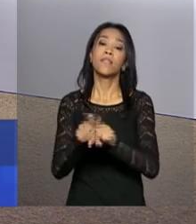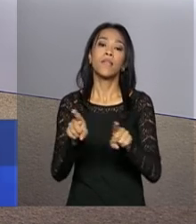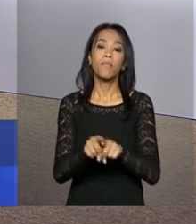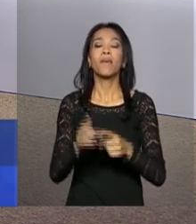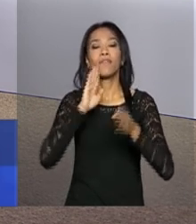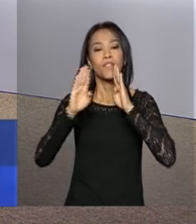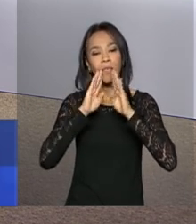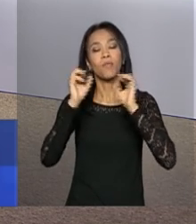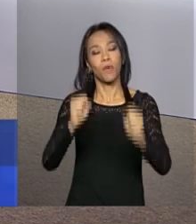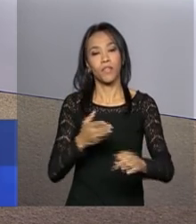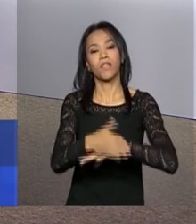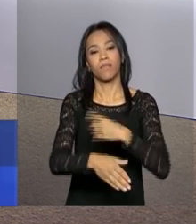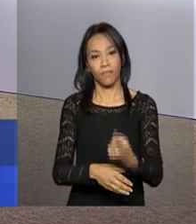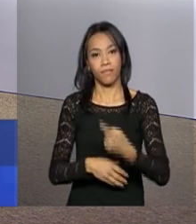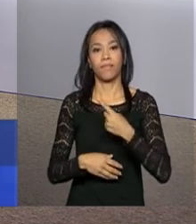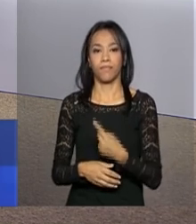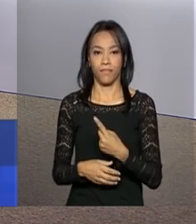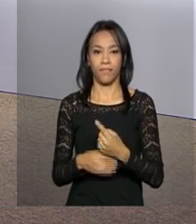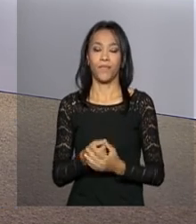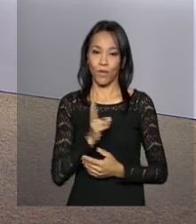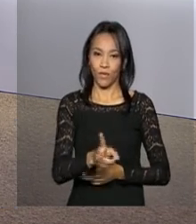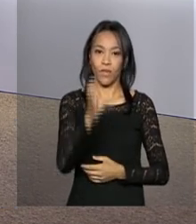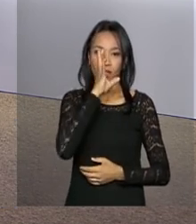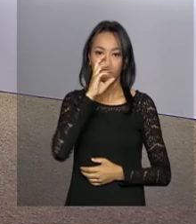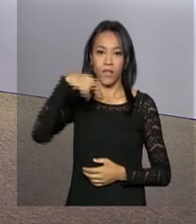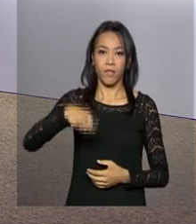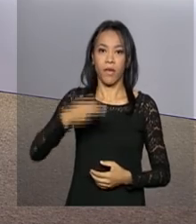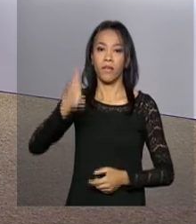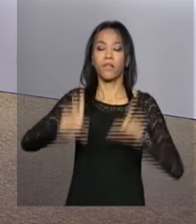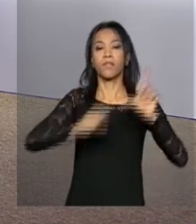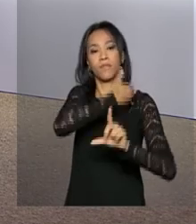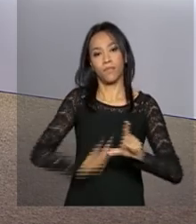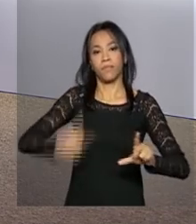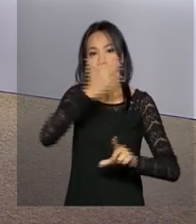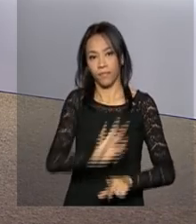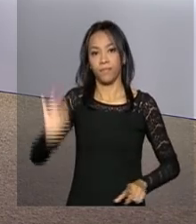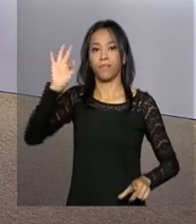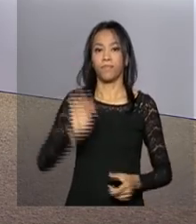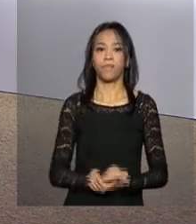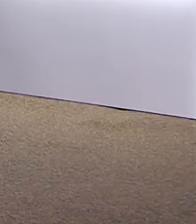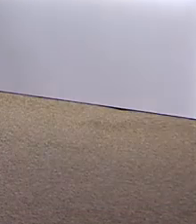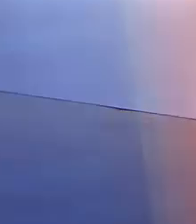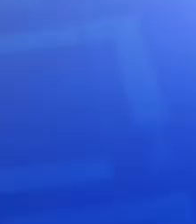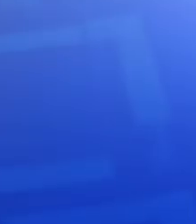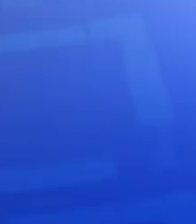twitter.com/tvnbr, facebook.com/tvnbr. Continue com a gente, NBR, a TV do Governo Federal.